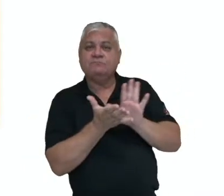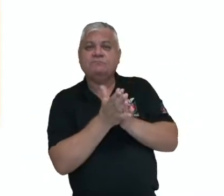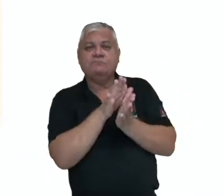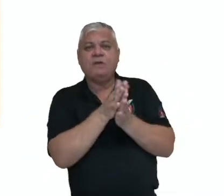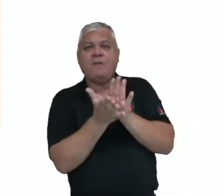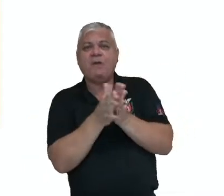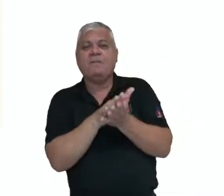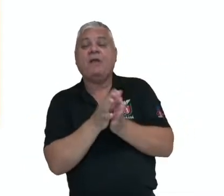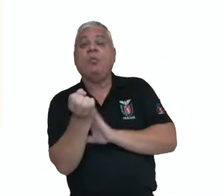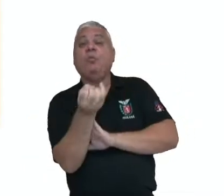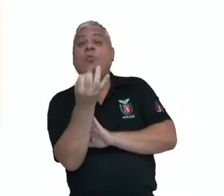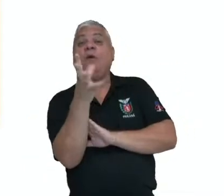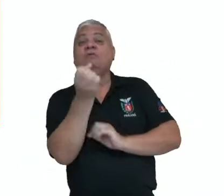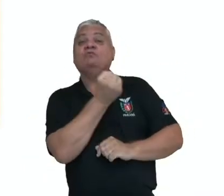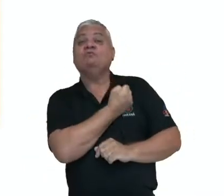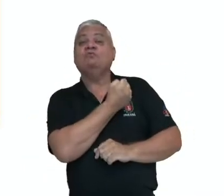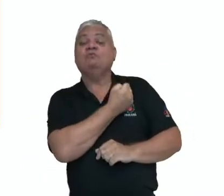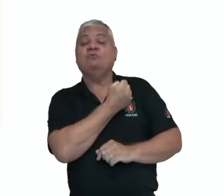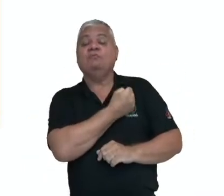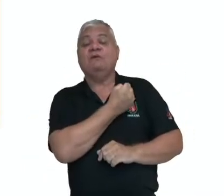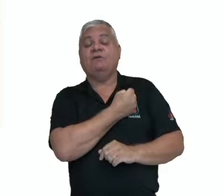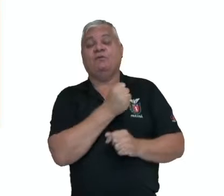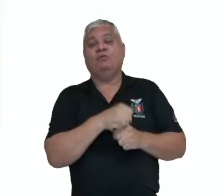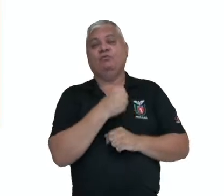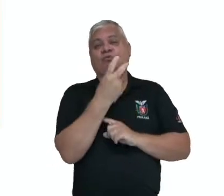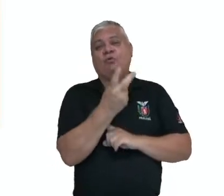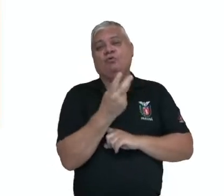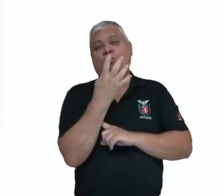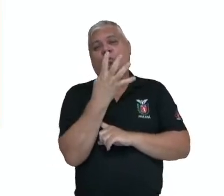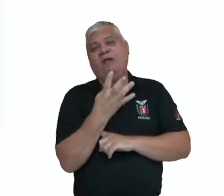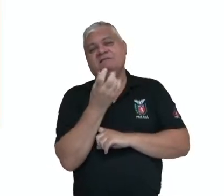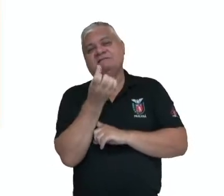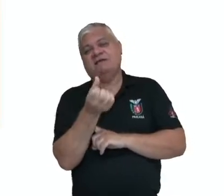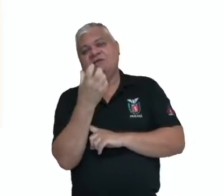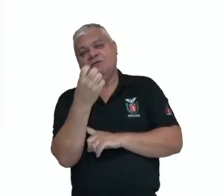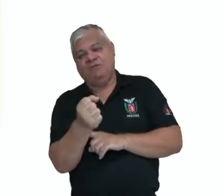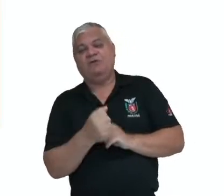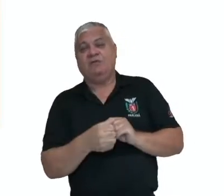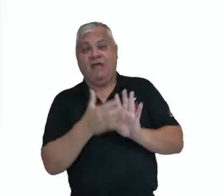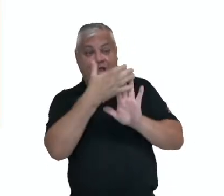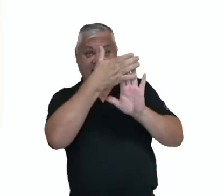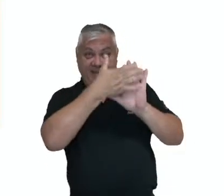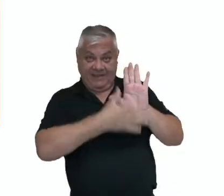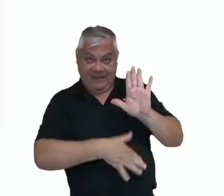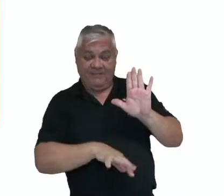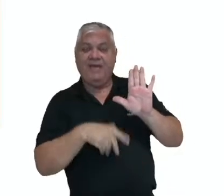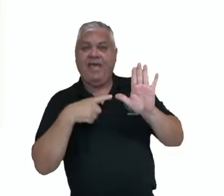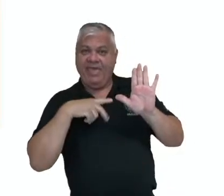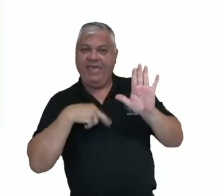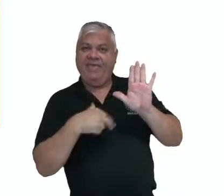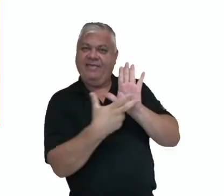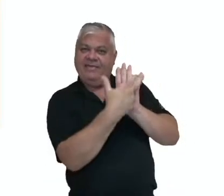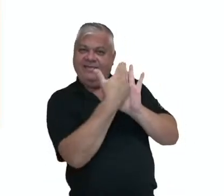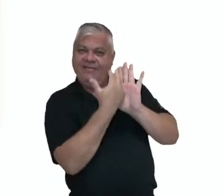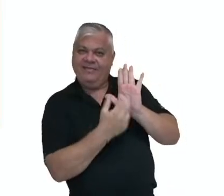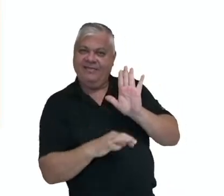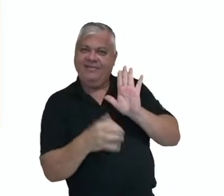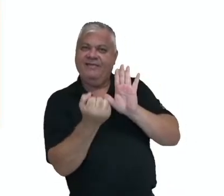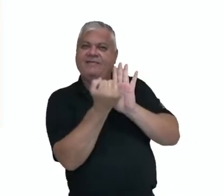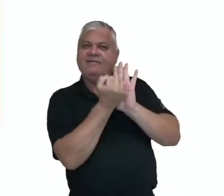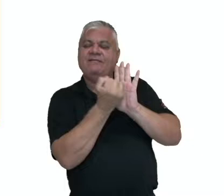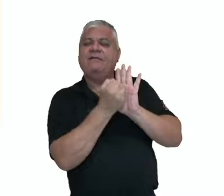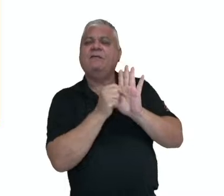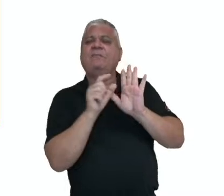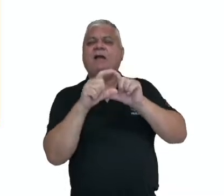número de páginas sempre múltiplos de 4. Sua capa é feita em estilogravura e apresenta ilustrações que remetem ao conteúdo de